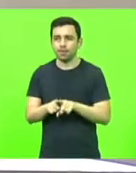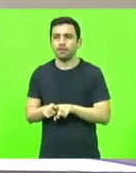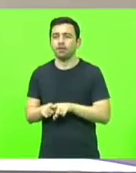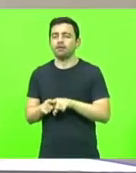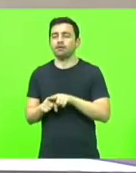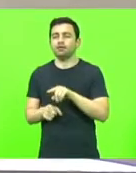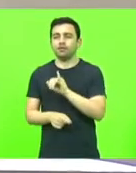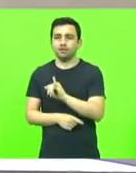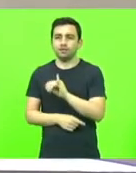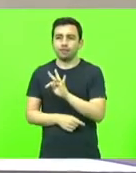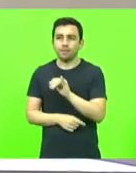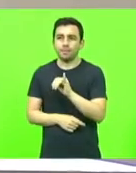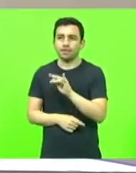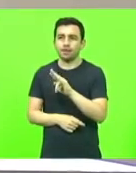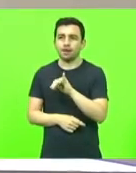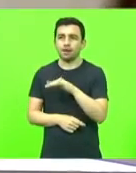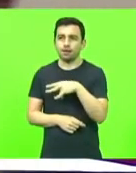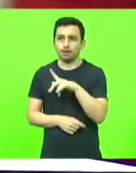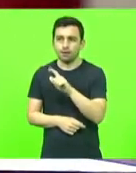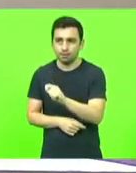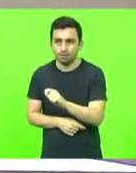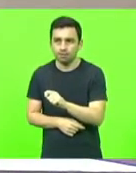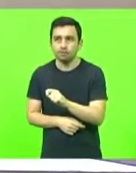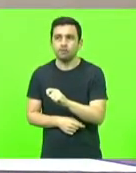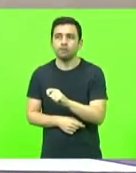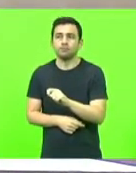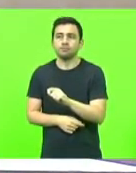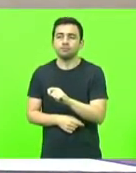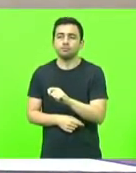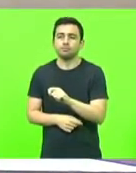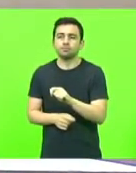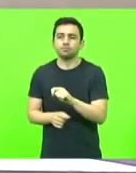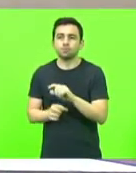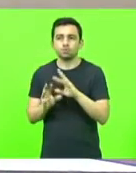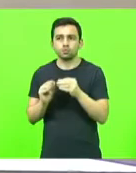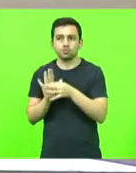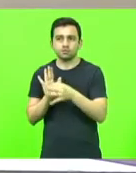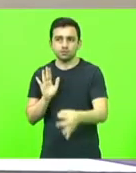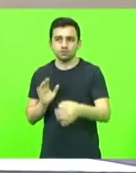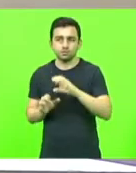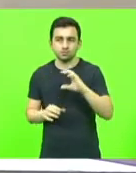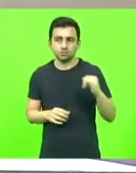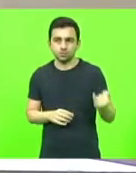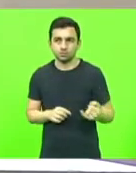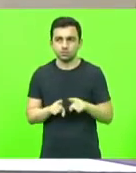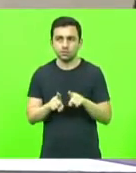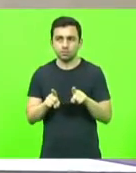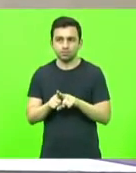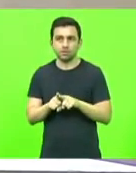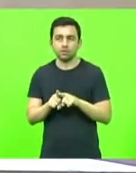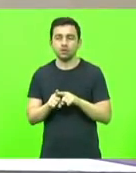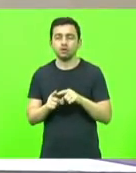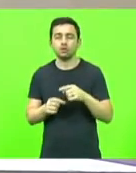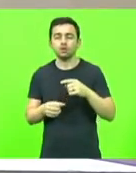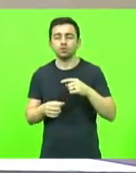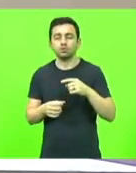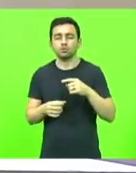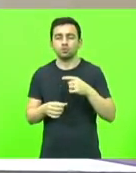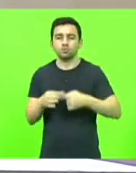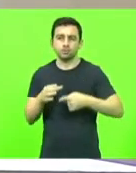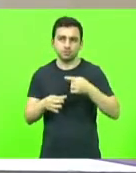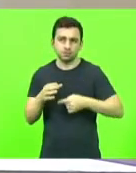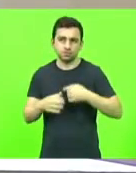Parecer favorável da Comissão de Constituição e Justiça e parecer favorável da Comissão de Transporte e Desenvolvimento